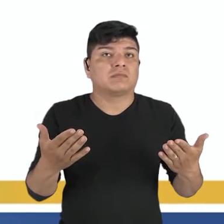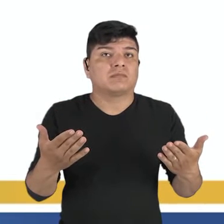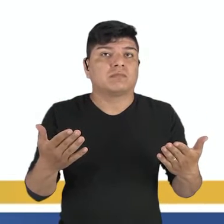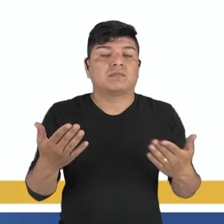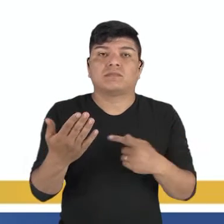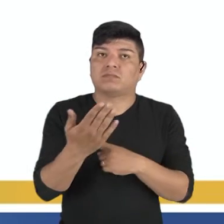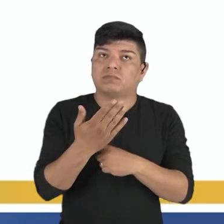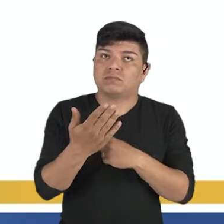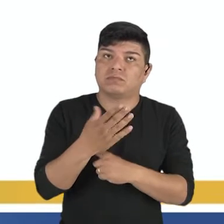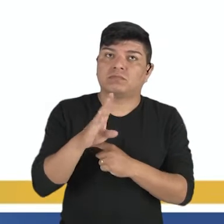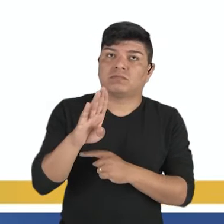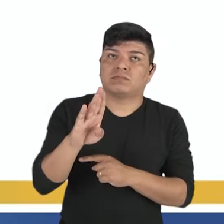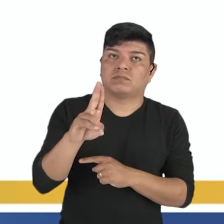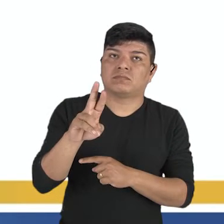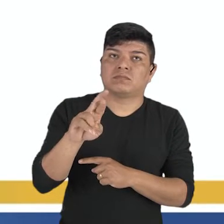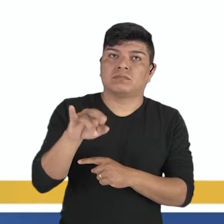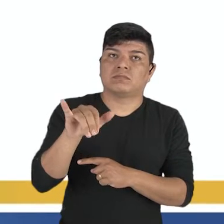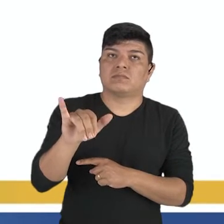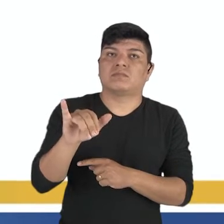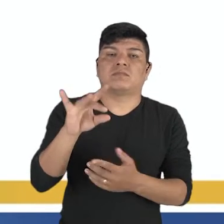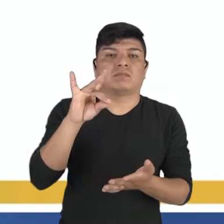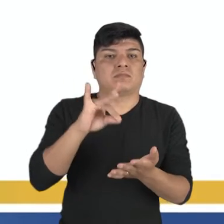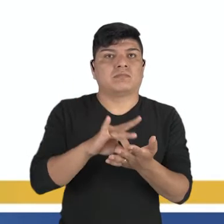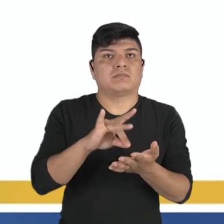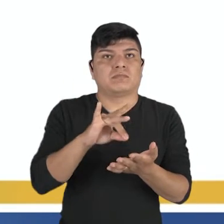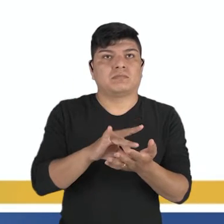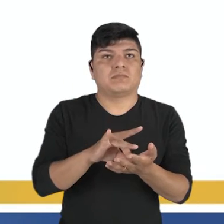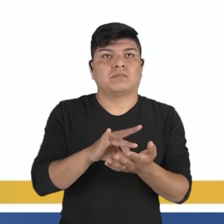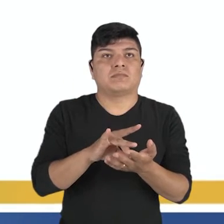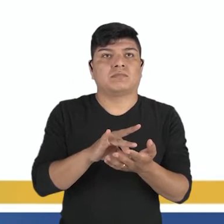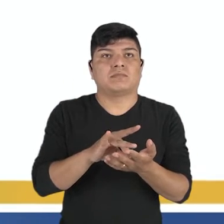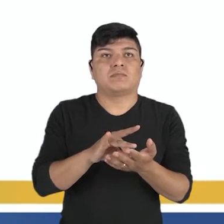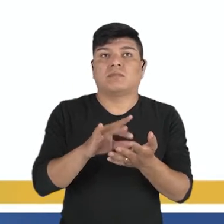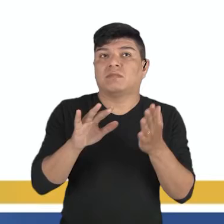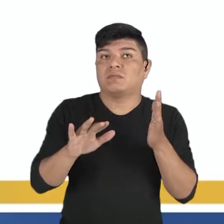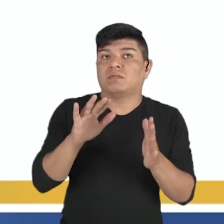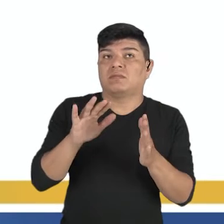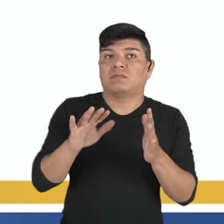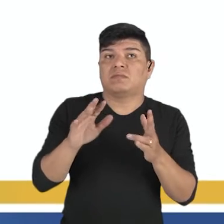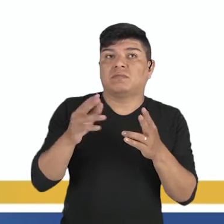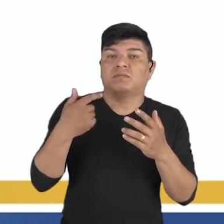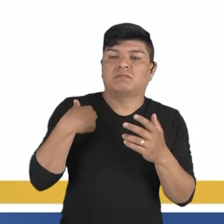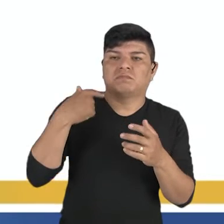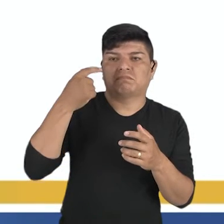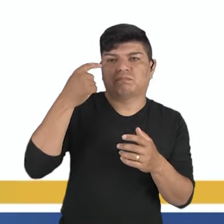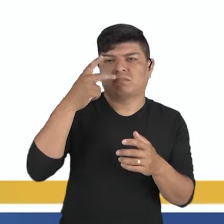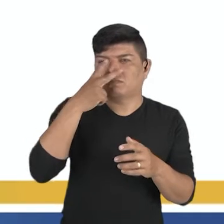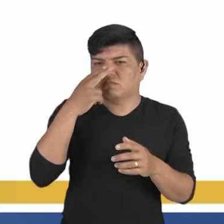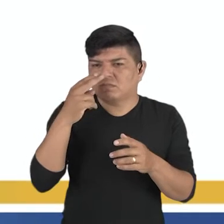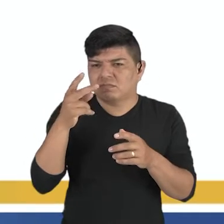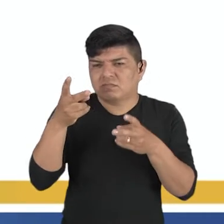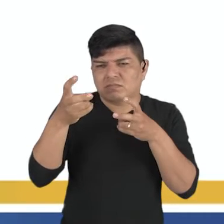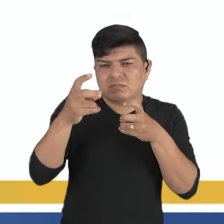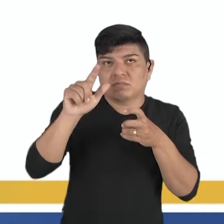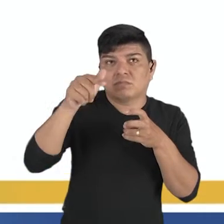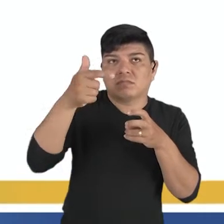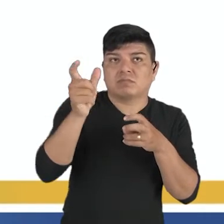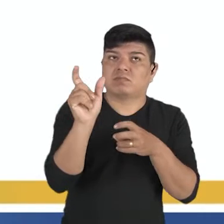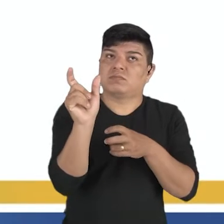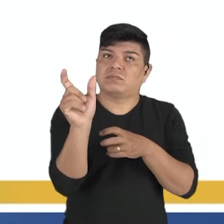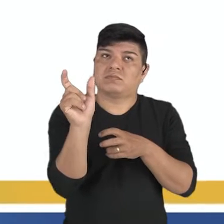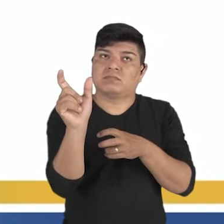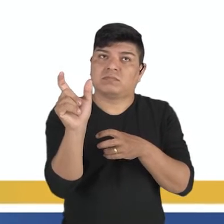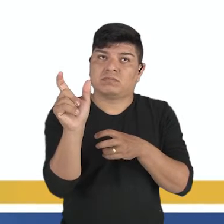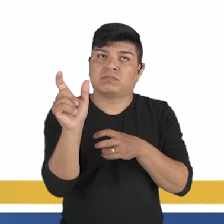Nos ajudou bastante, o verdadeiro cognato. Talvez vocês podem ter parado ali, ó, porque ali também tem a